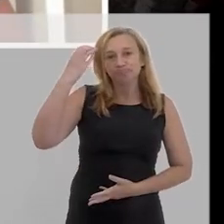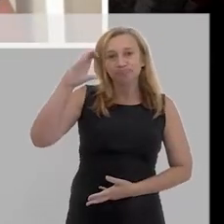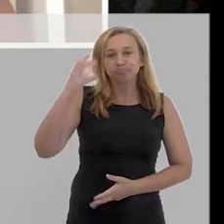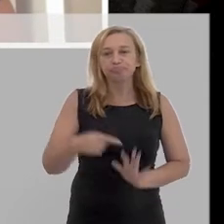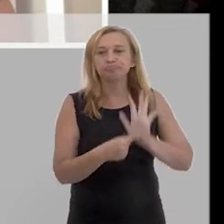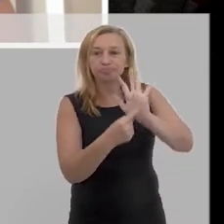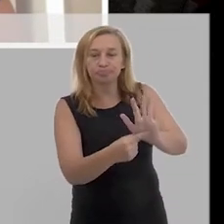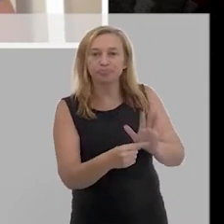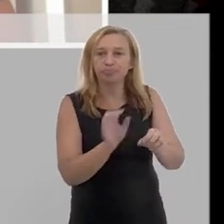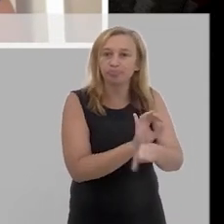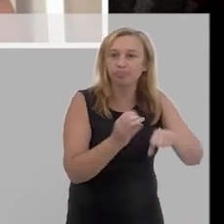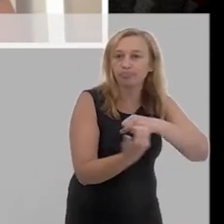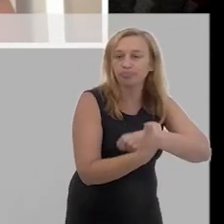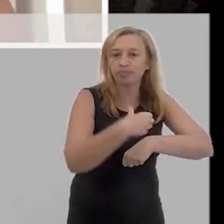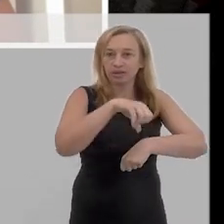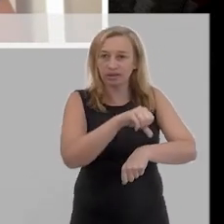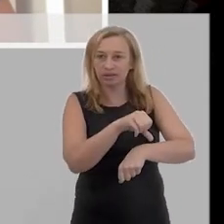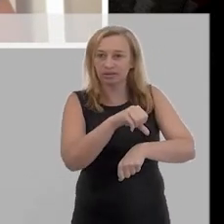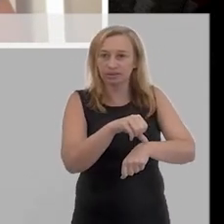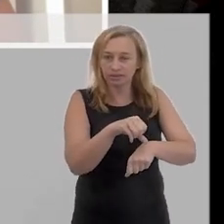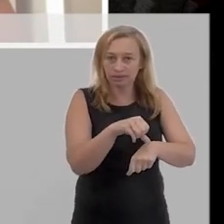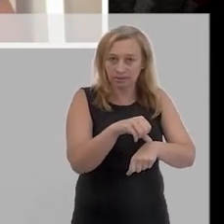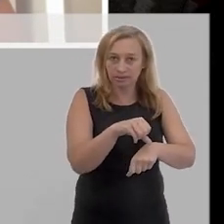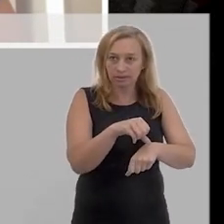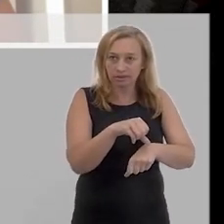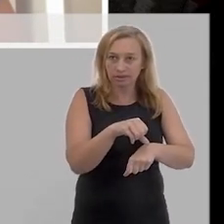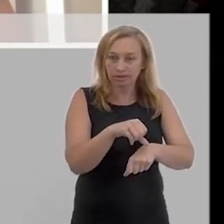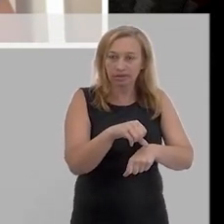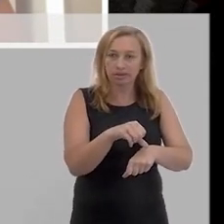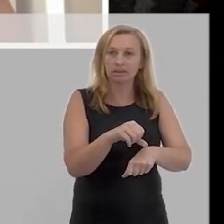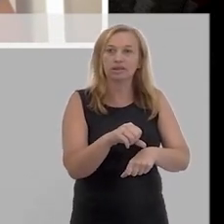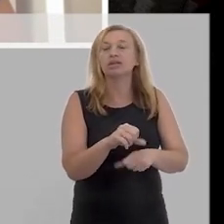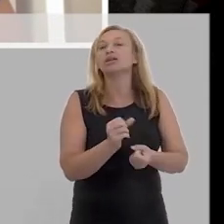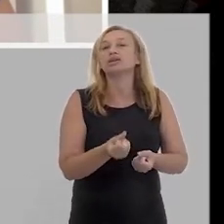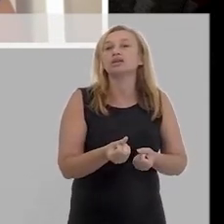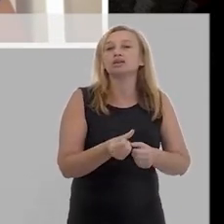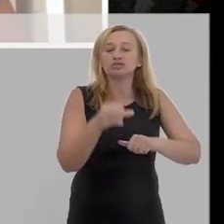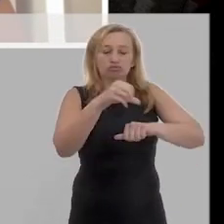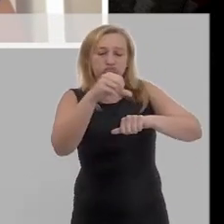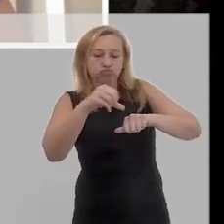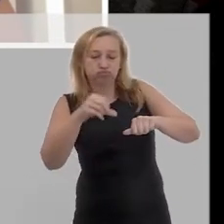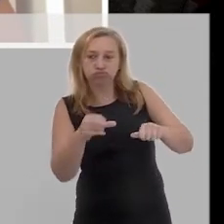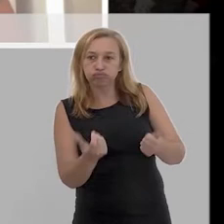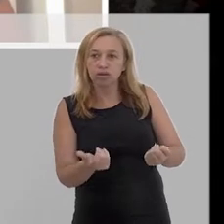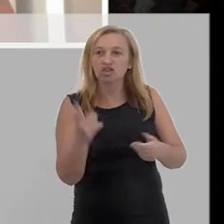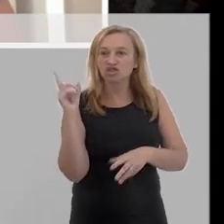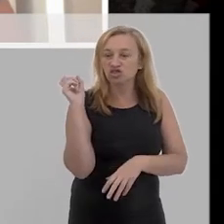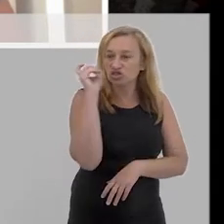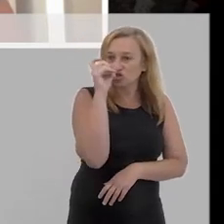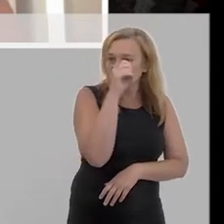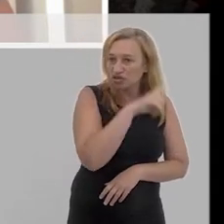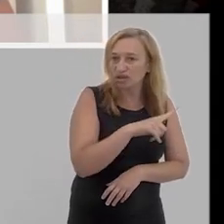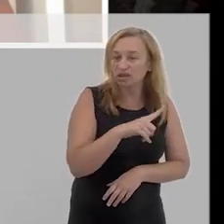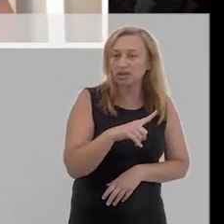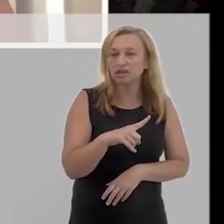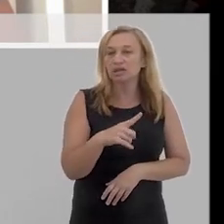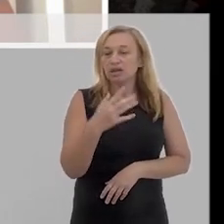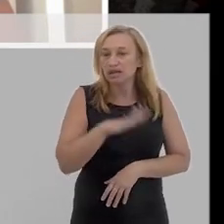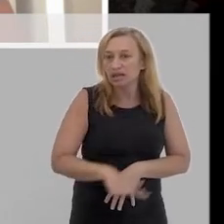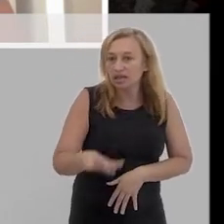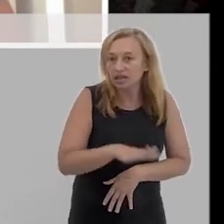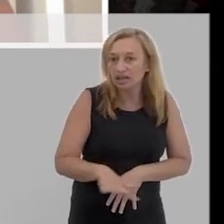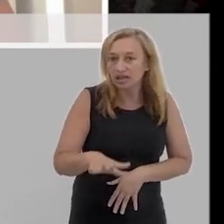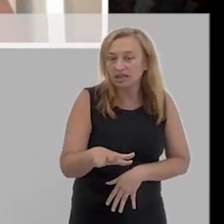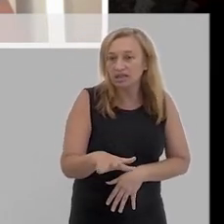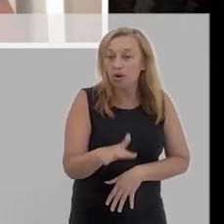ciência afirmar que a Covid-19, incluindo a variante Ômicron, dificilmente vai levar uma criança a um estado